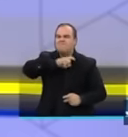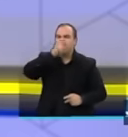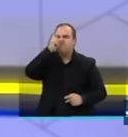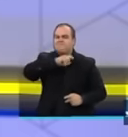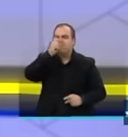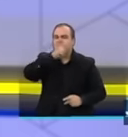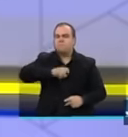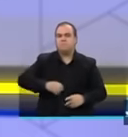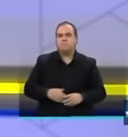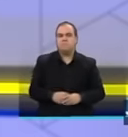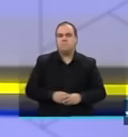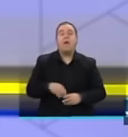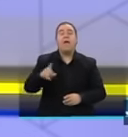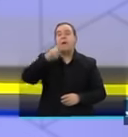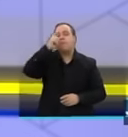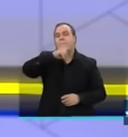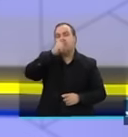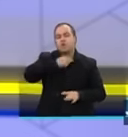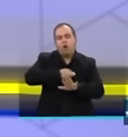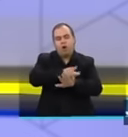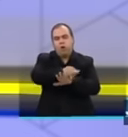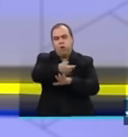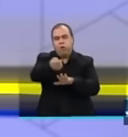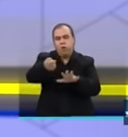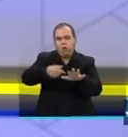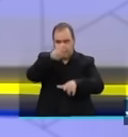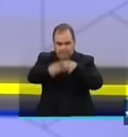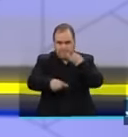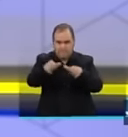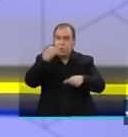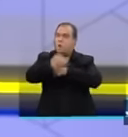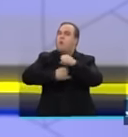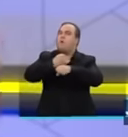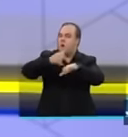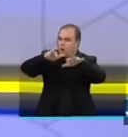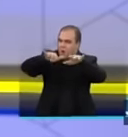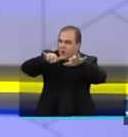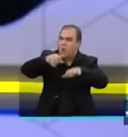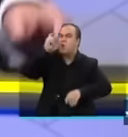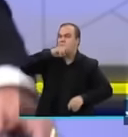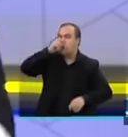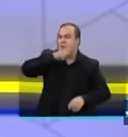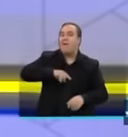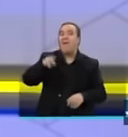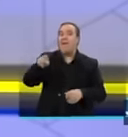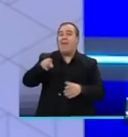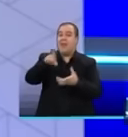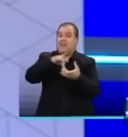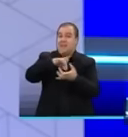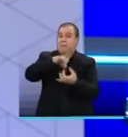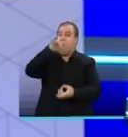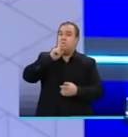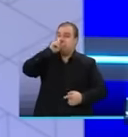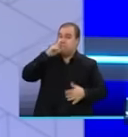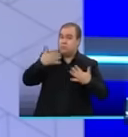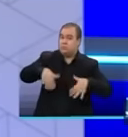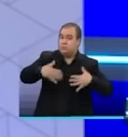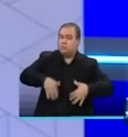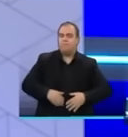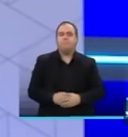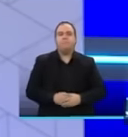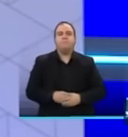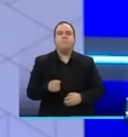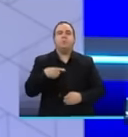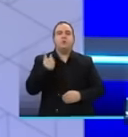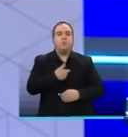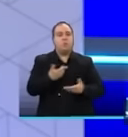quanto mais, que mente para as pessoas e engana as pessoas na internet. E um risco à democracia. Bom, nós terminamos